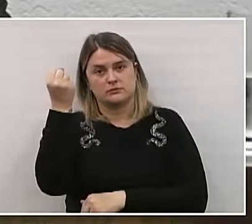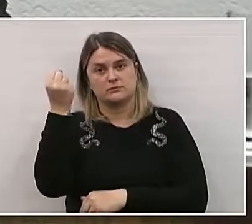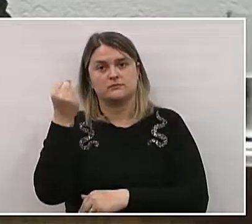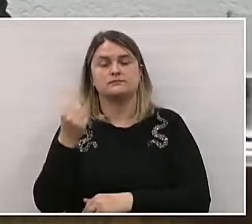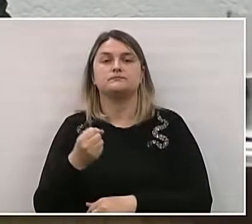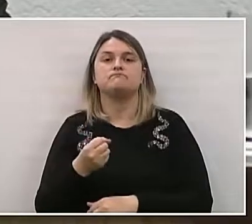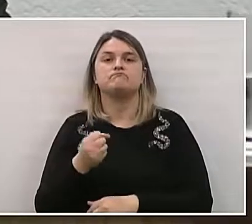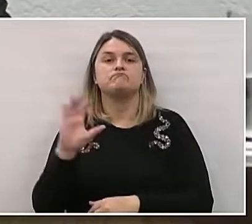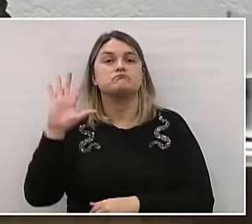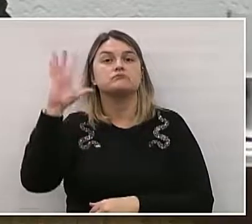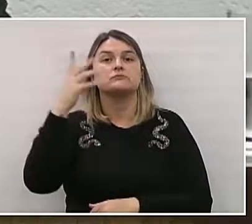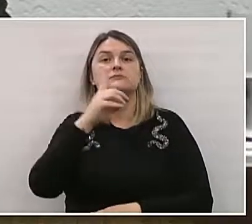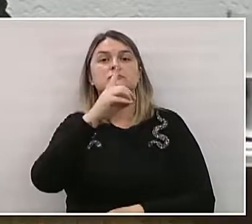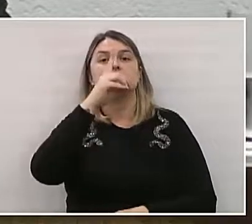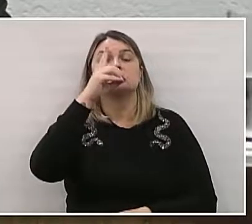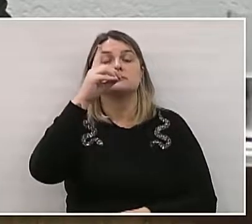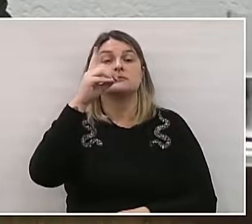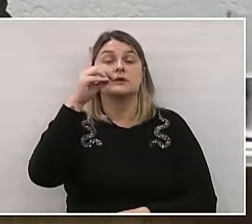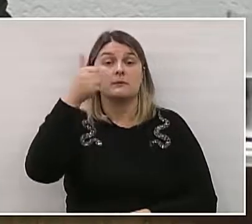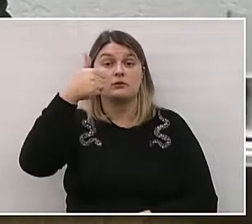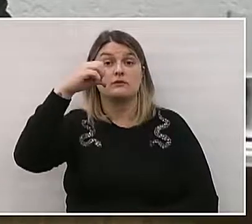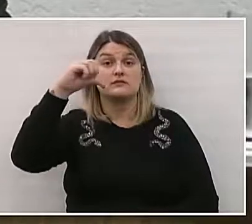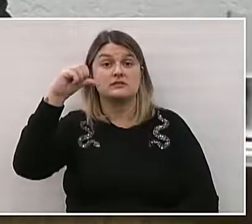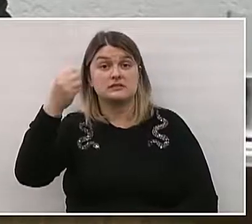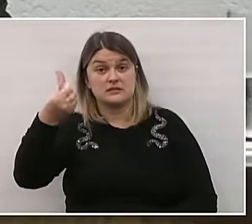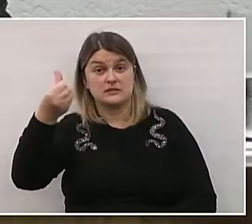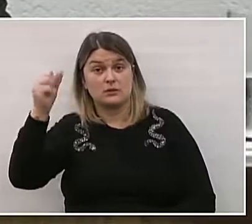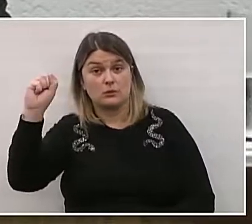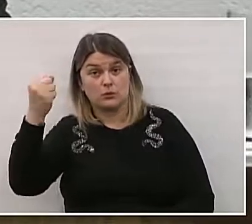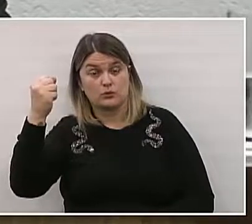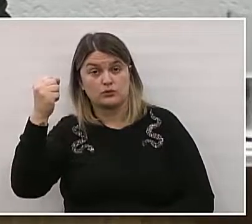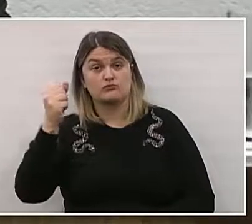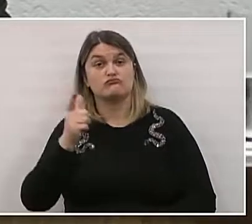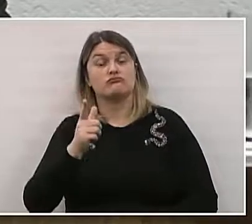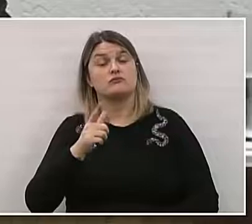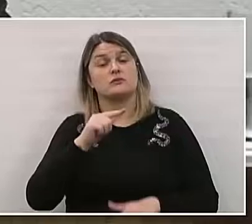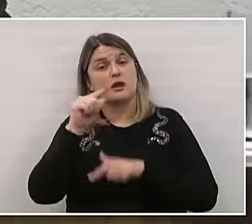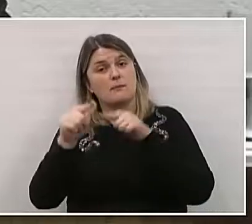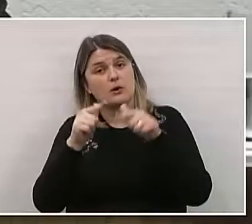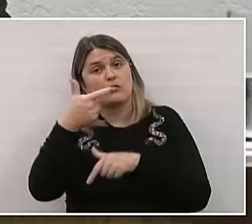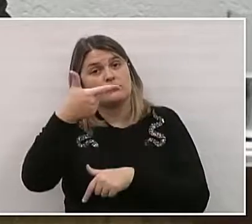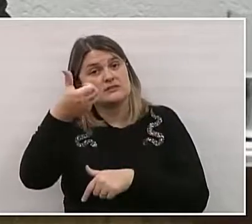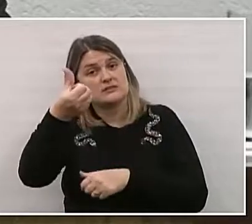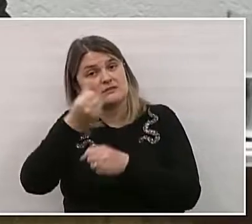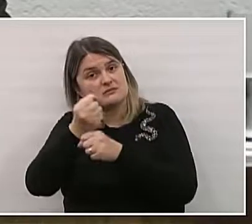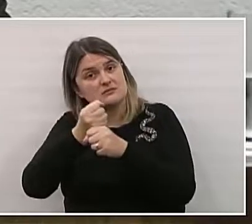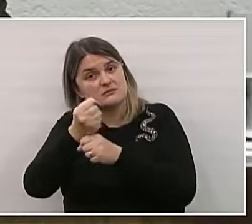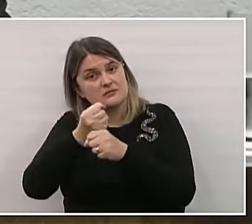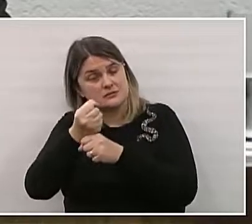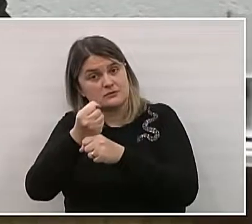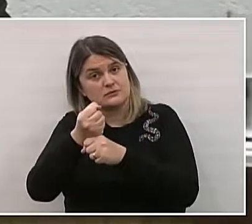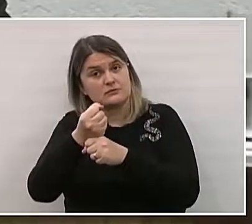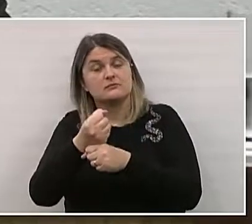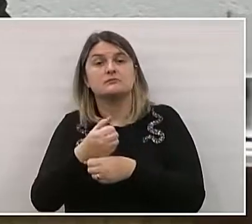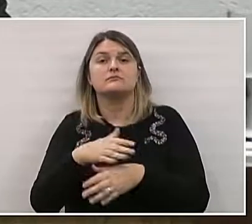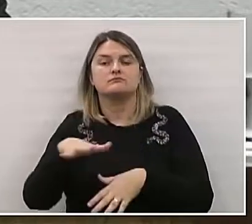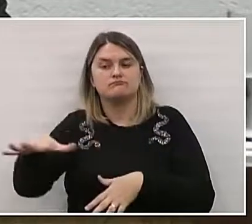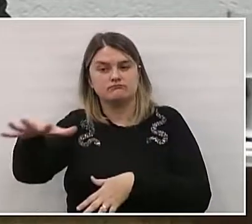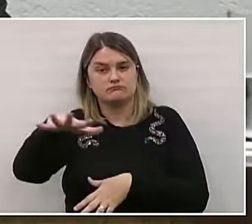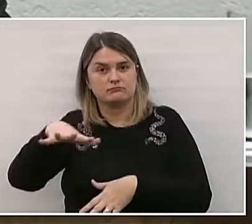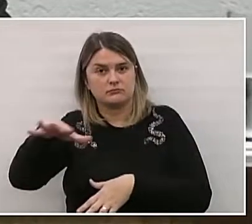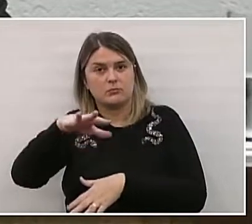aconteceu em 1968, com 26 anos de atuação, mais precisamente no campo